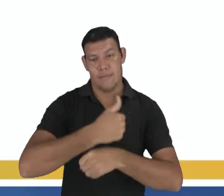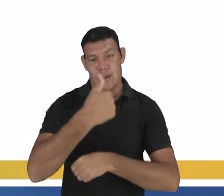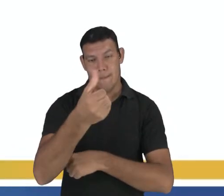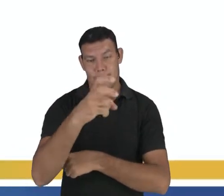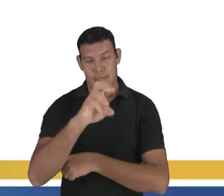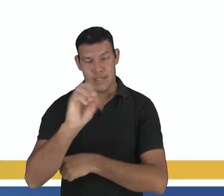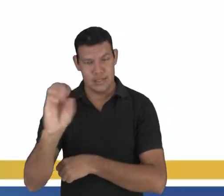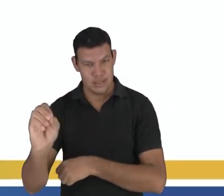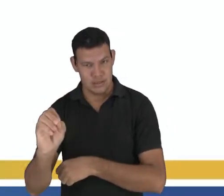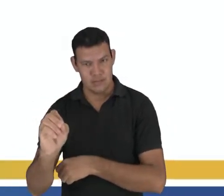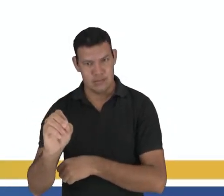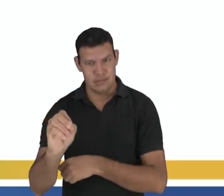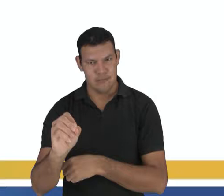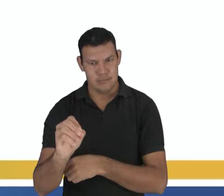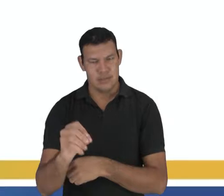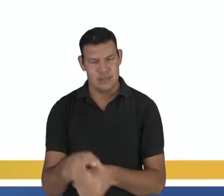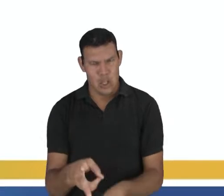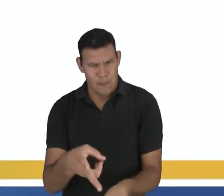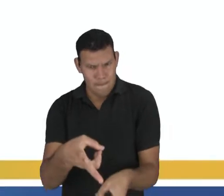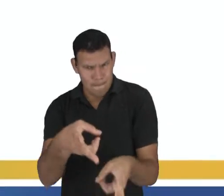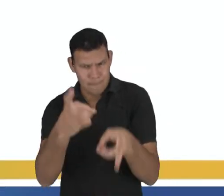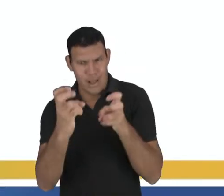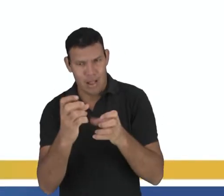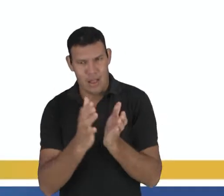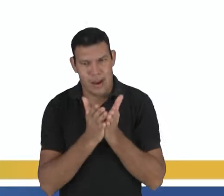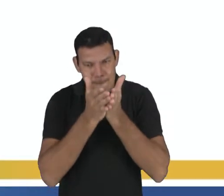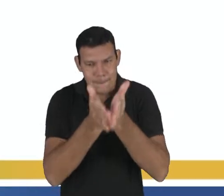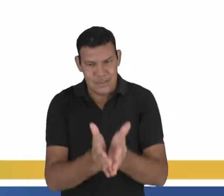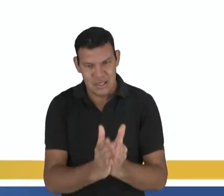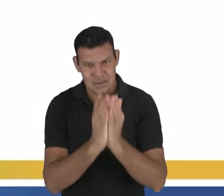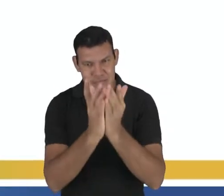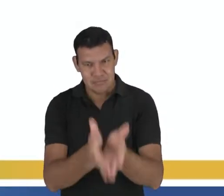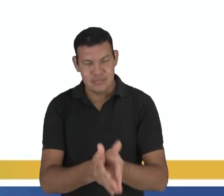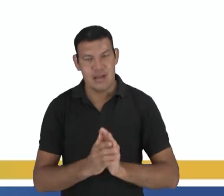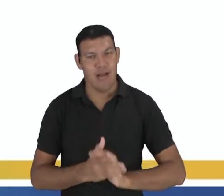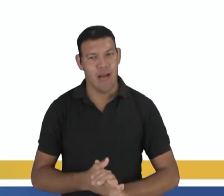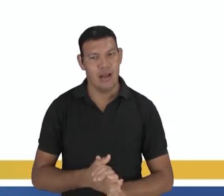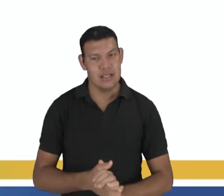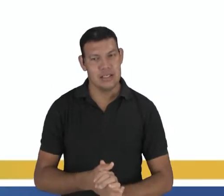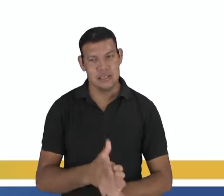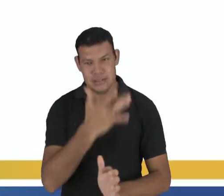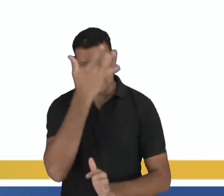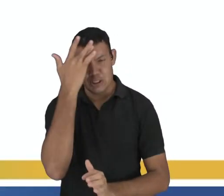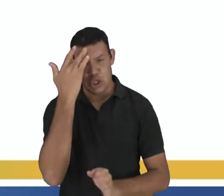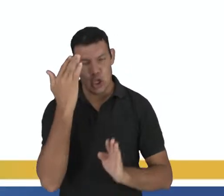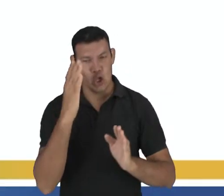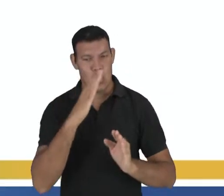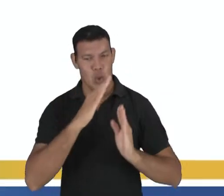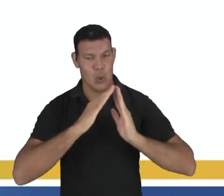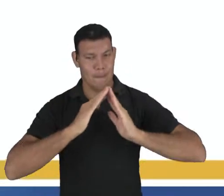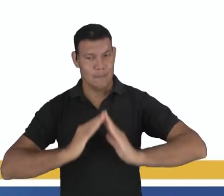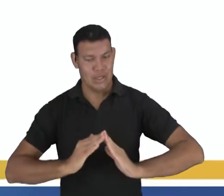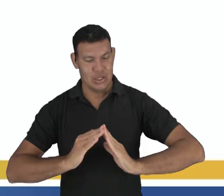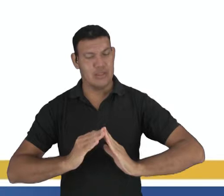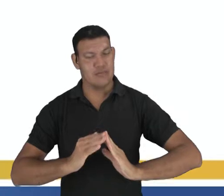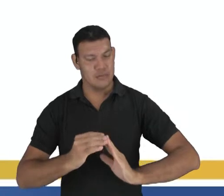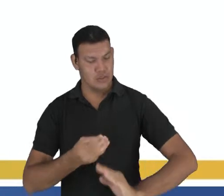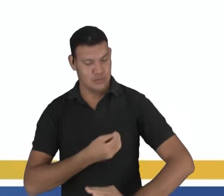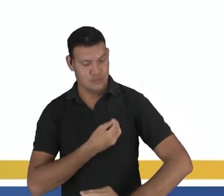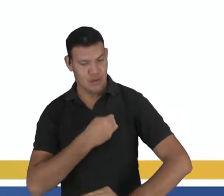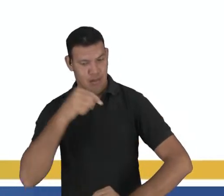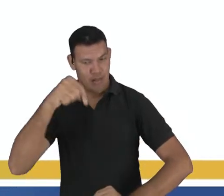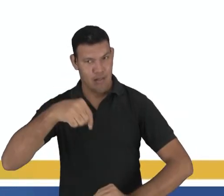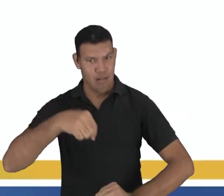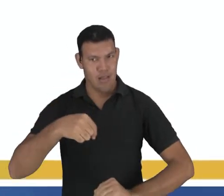primeira impressão que os integrantes da Frota de Cabral tiveram dos habitantes das terras que viriam